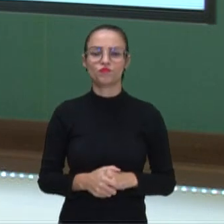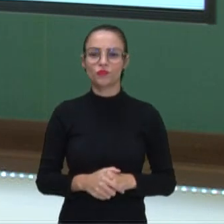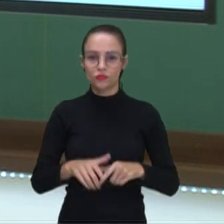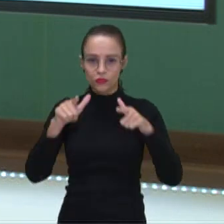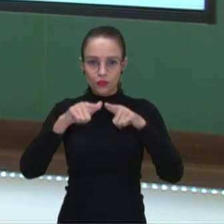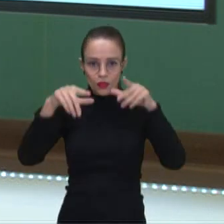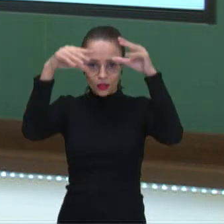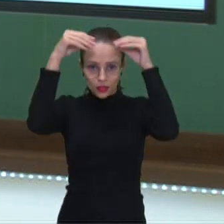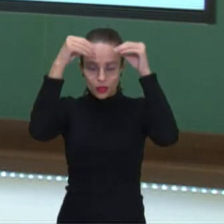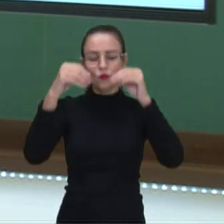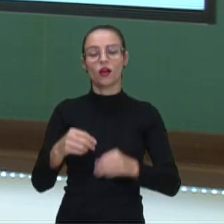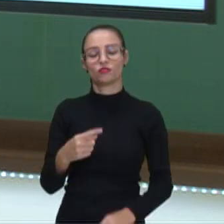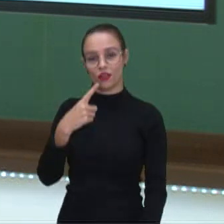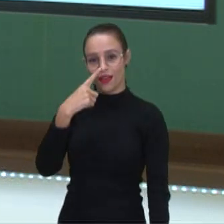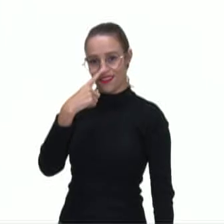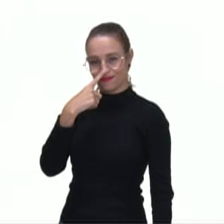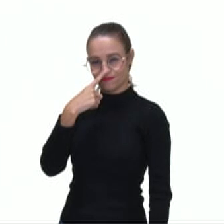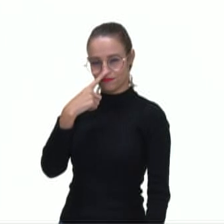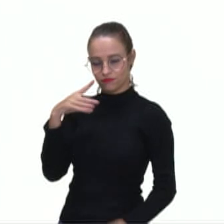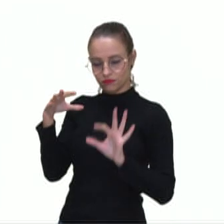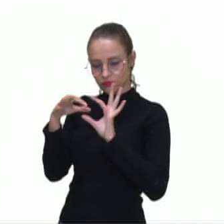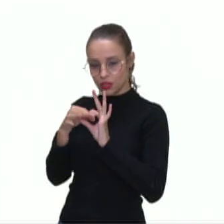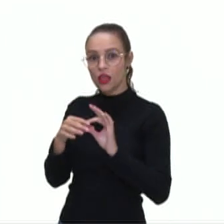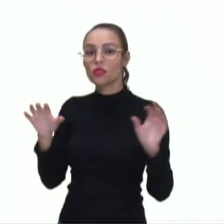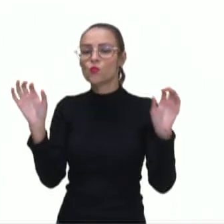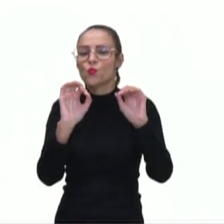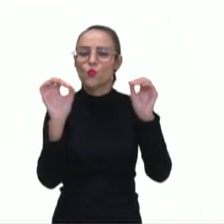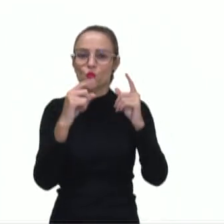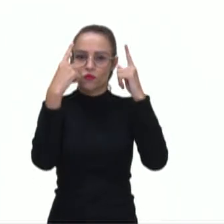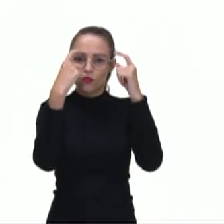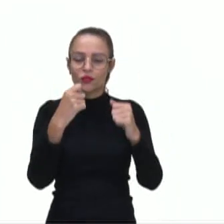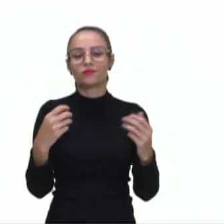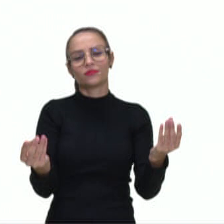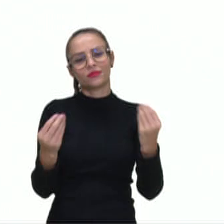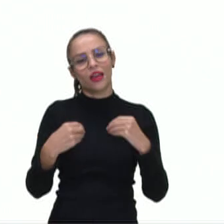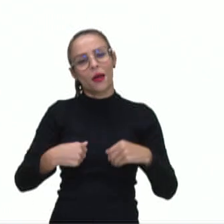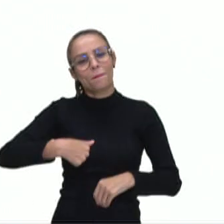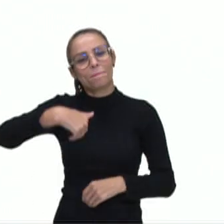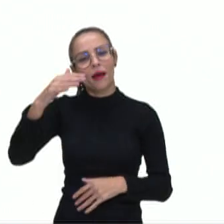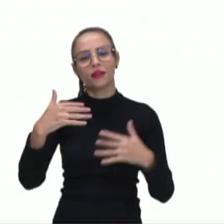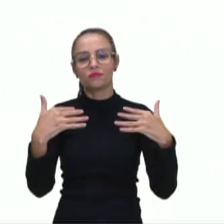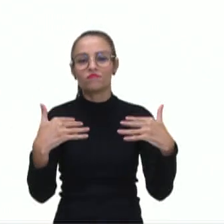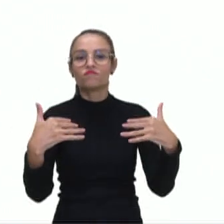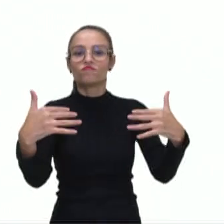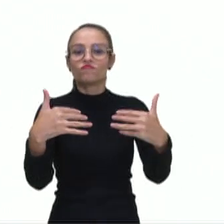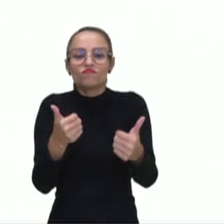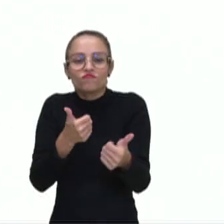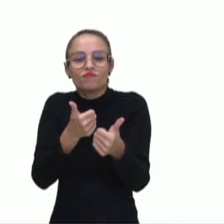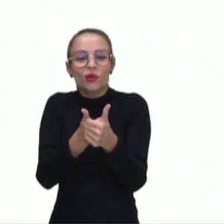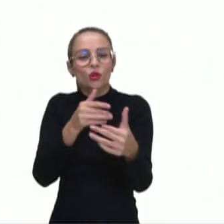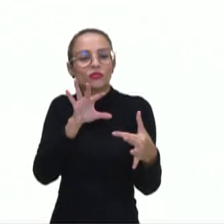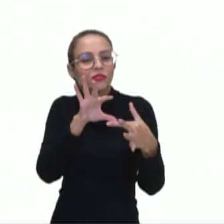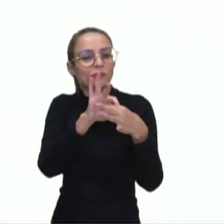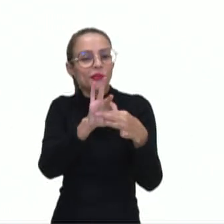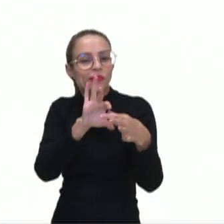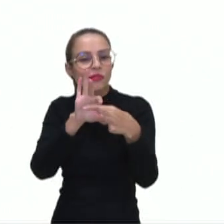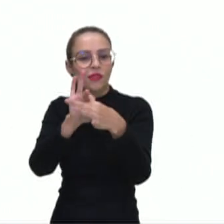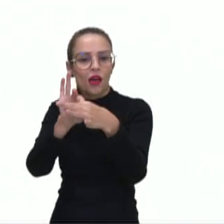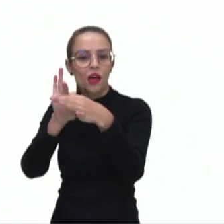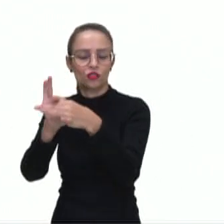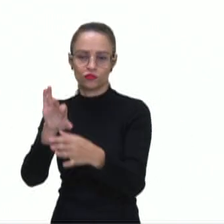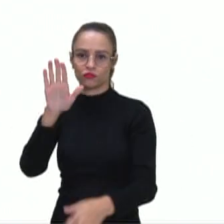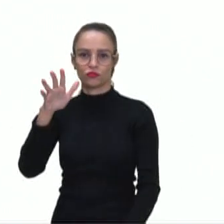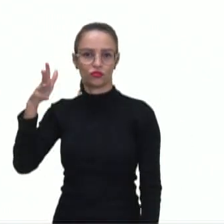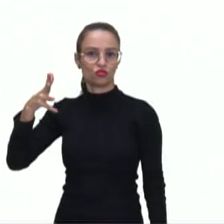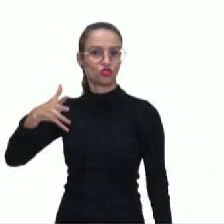linguagem afetiva e não violenta nos proporciona uma maior proximidade com os ouvintes. Mesmo que o nosso discurso seja um